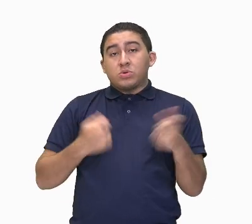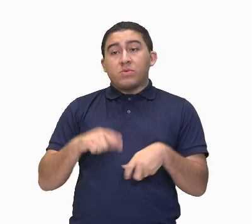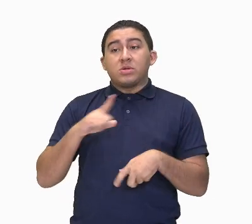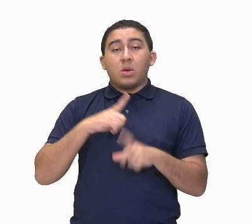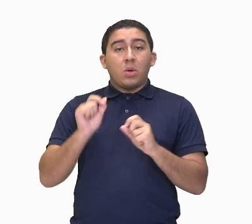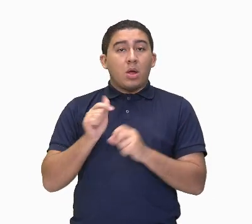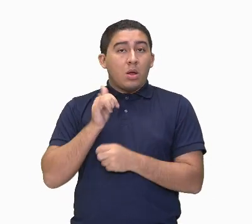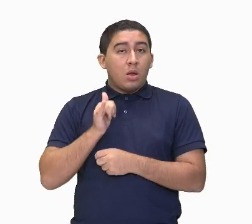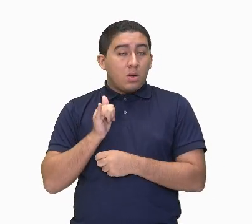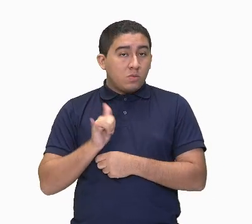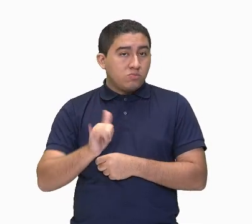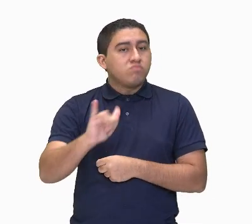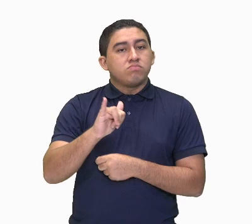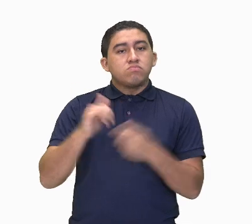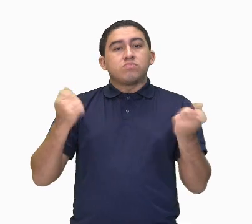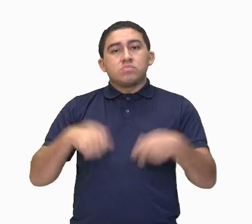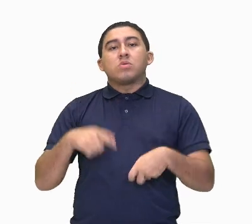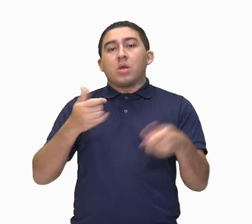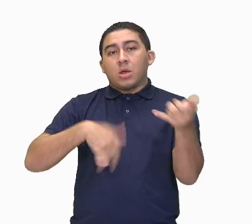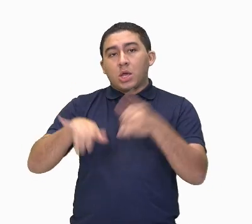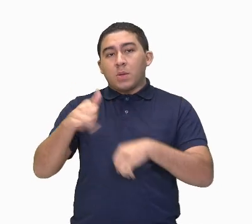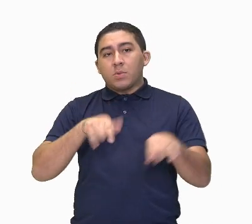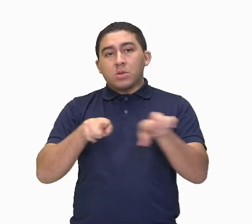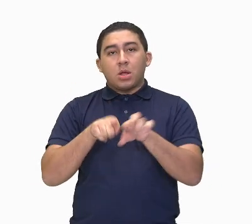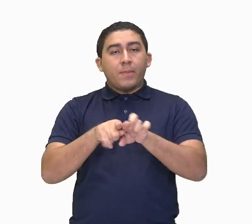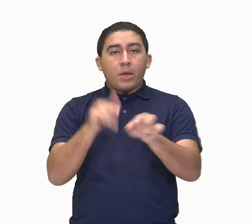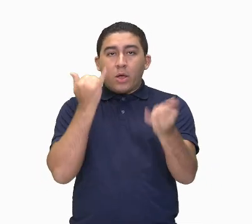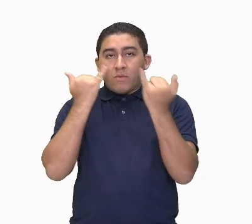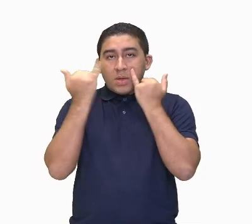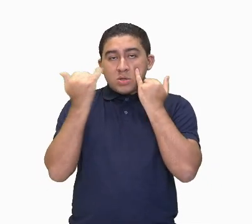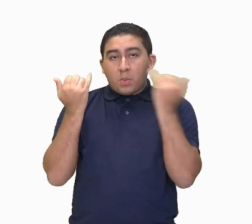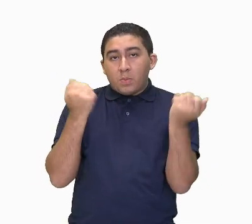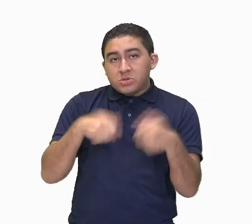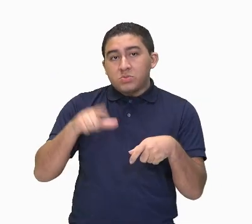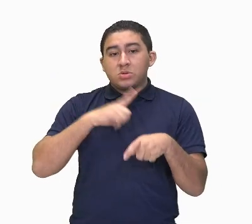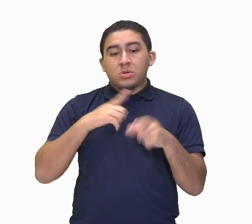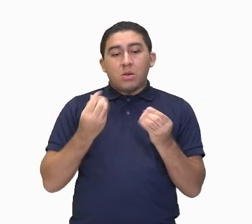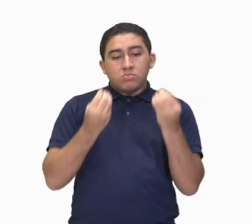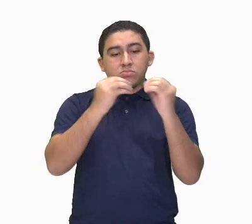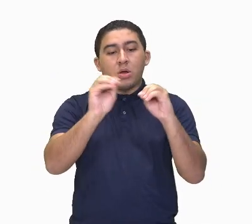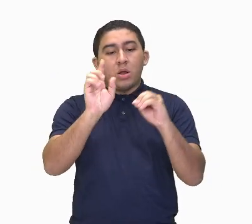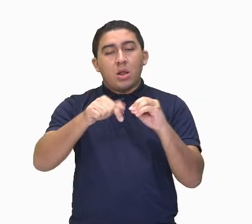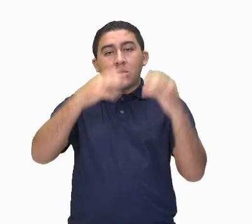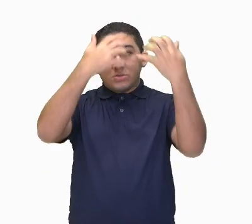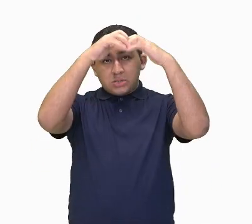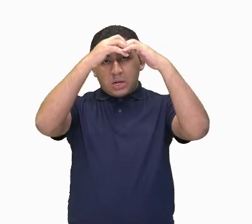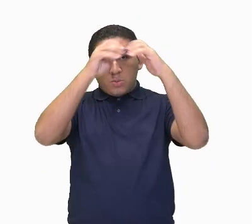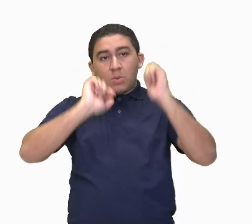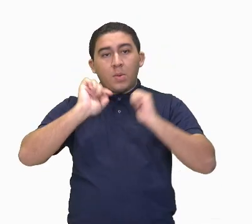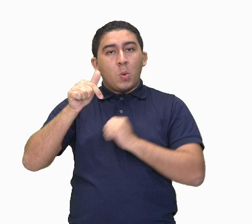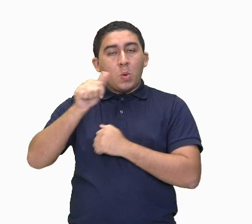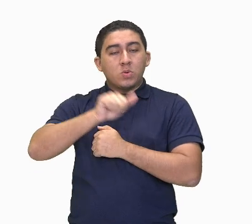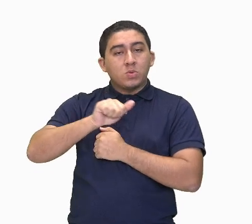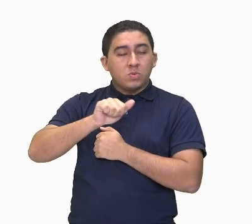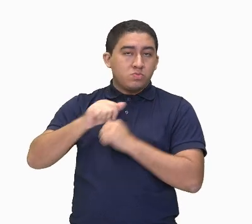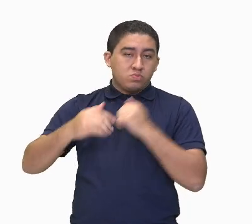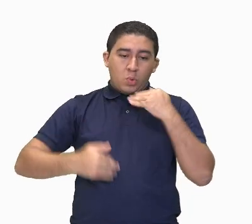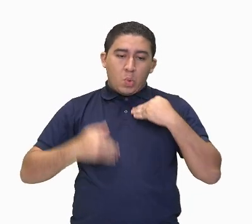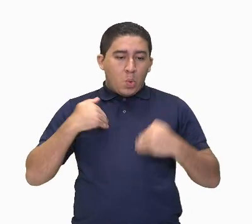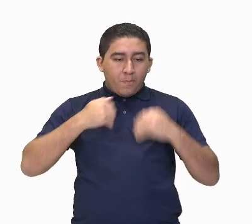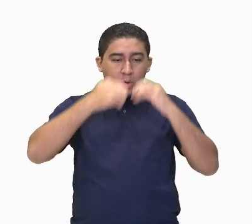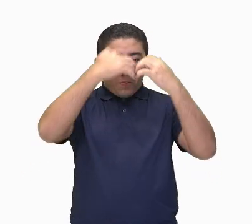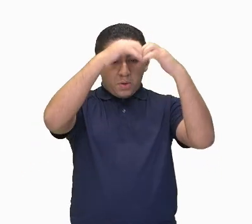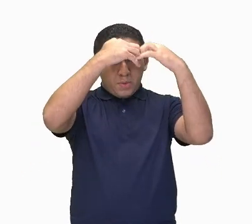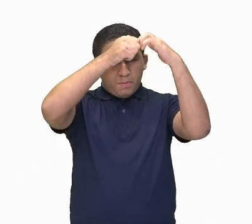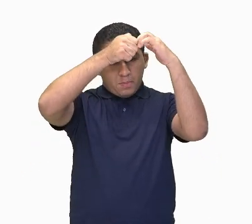impulsos elétricos, né, e químicos para que as informações sejam repassadas do cérebro para outras regiões do nosso corpo. E o que a gente